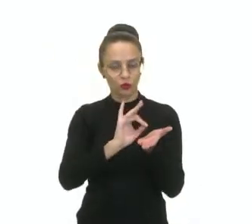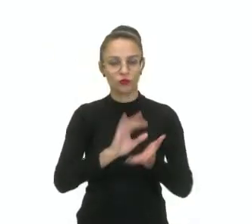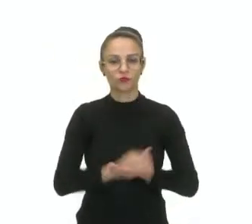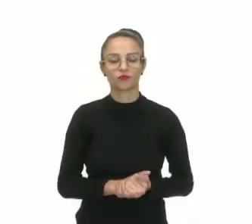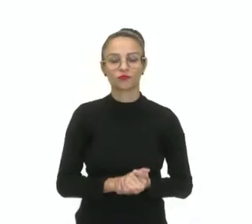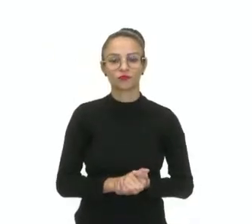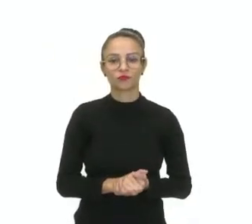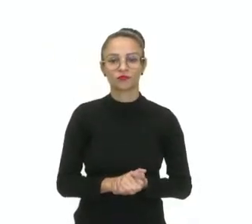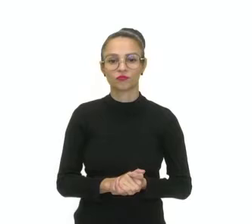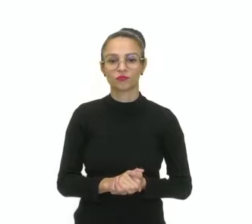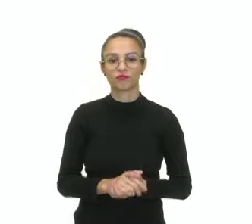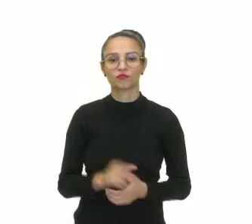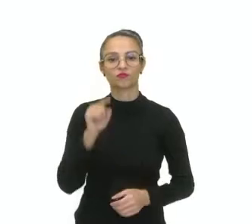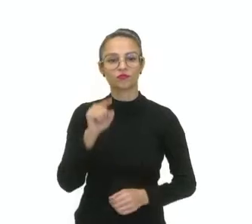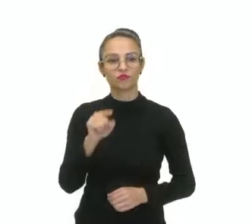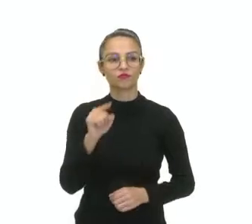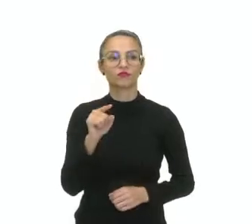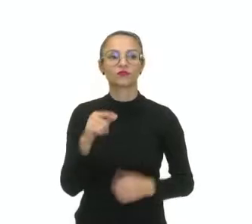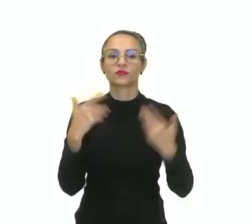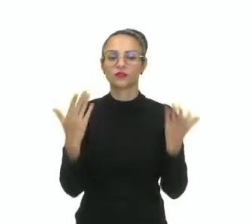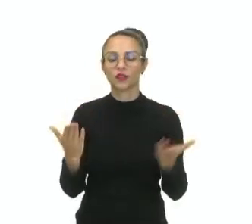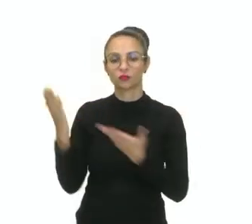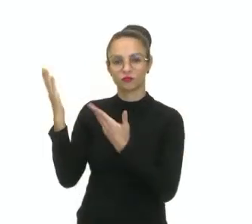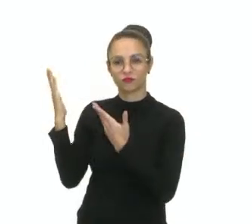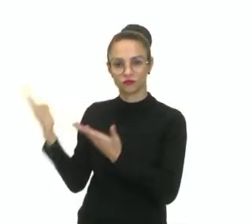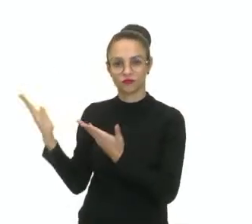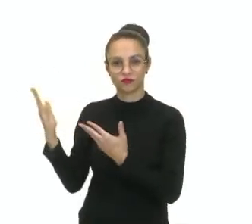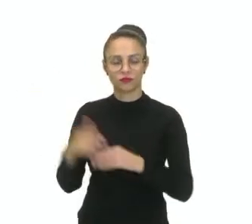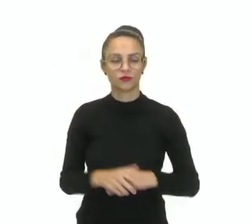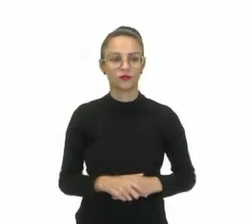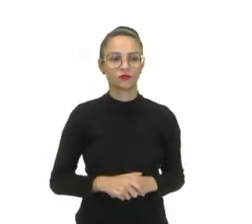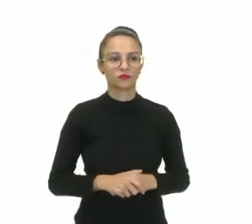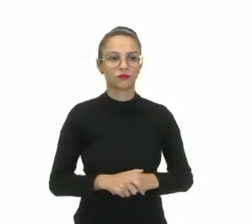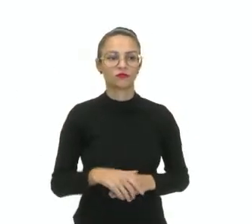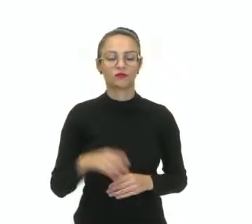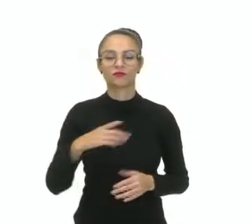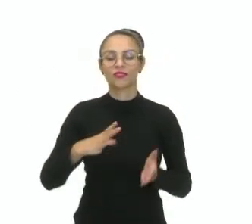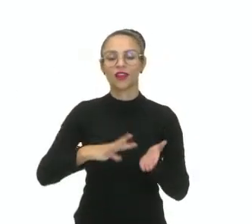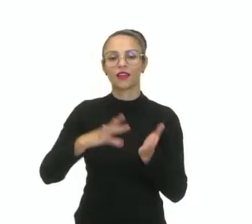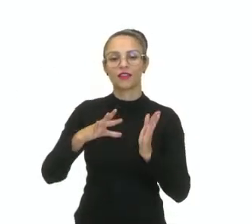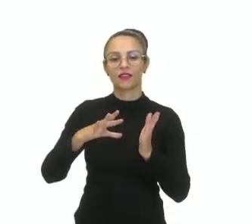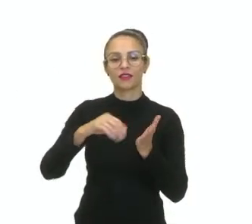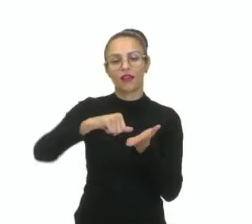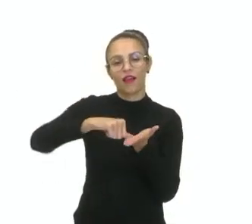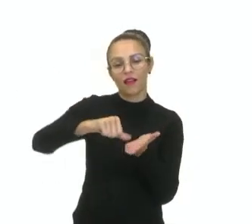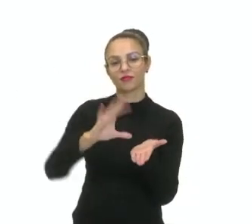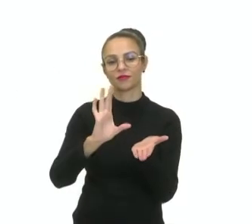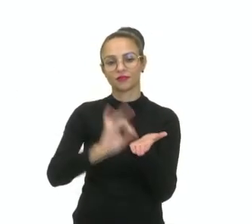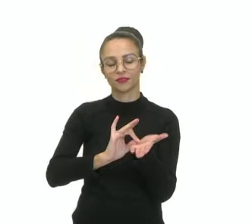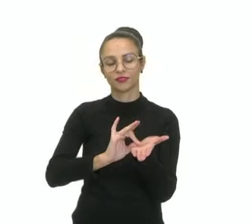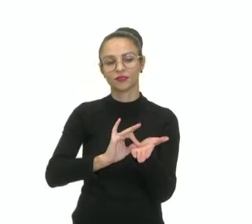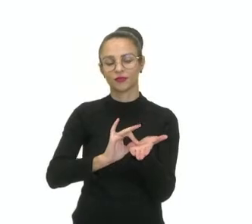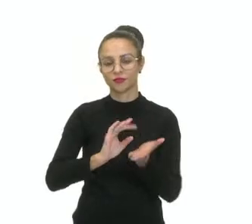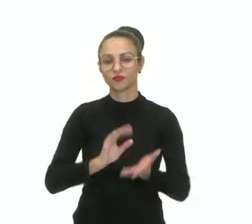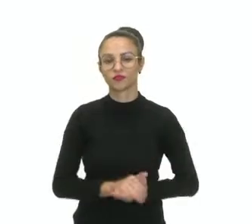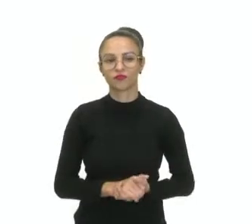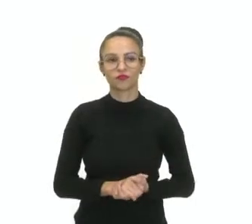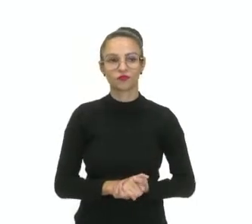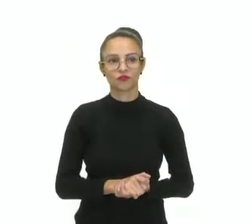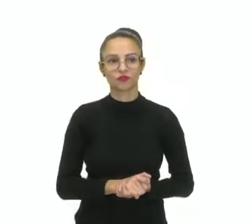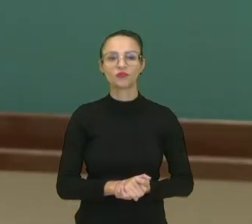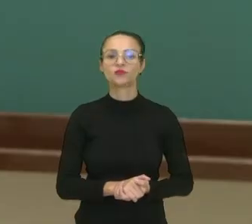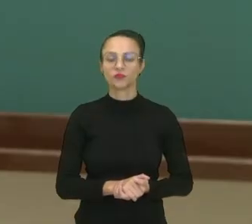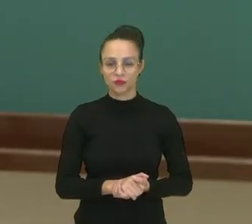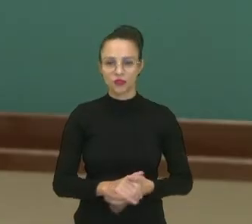Transfix Mania Ping Pong, né? Então tá aqui com os adesivinhos que podem ser transferidos.